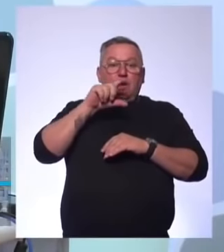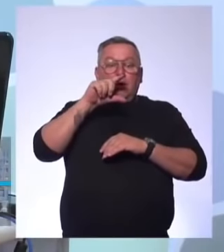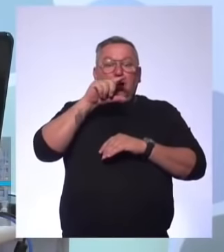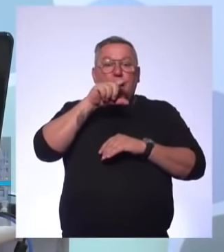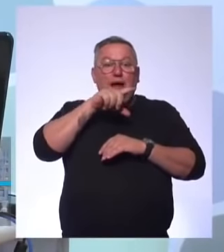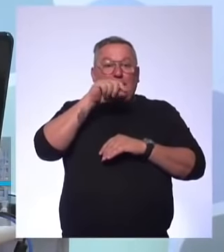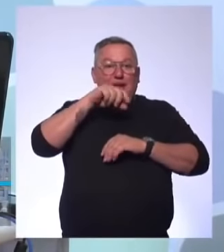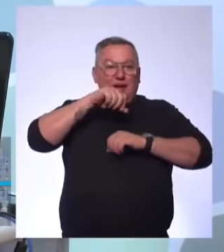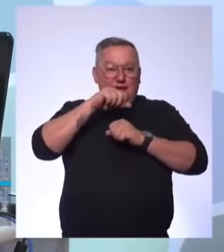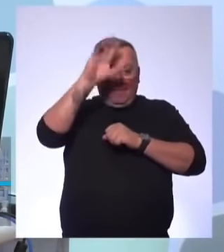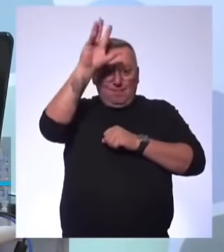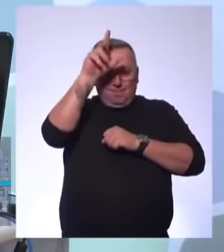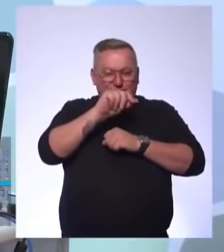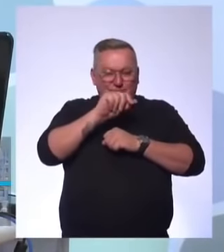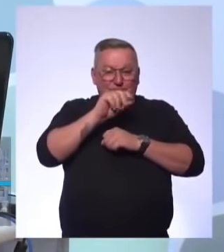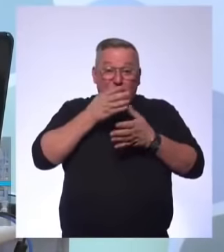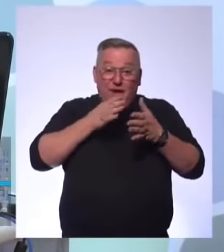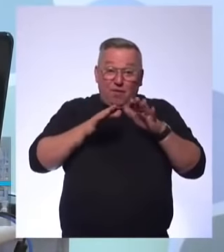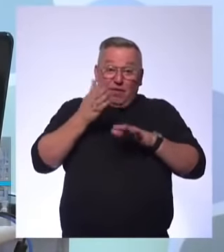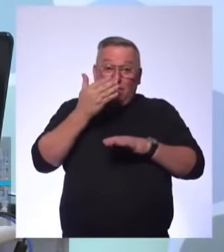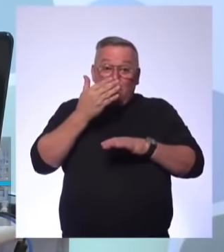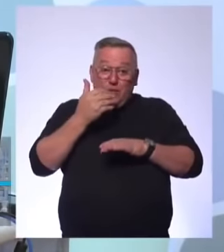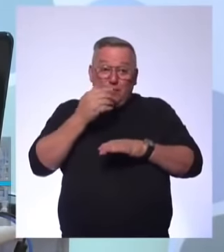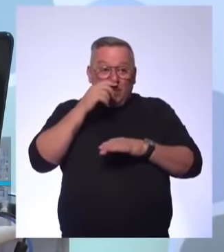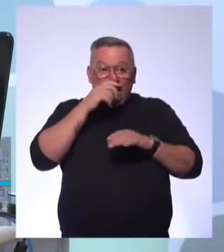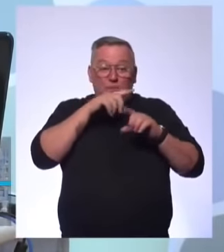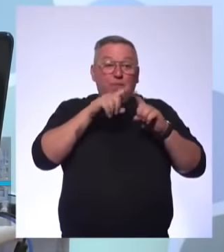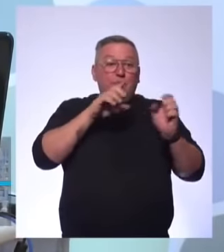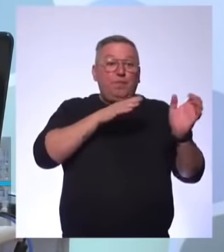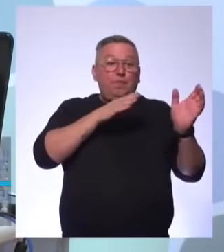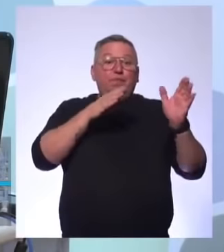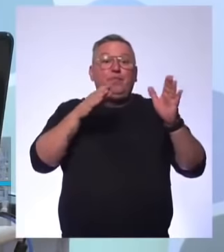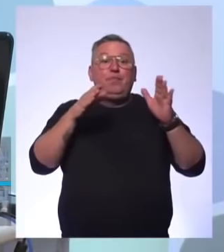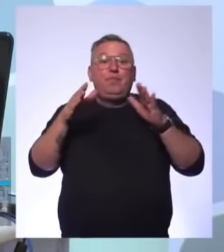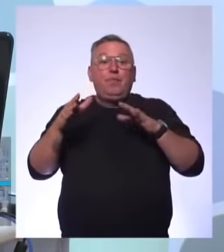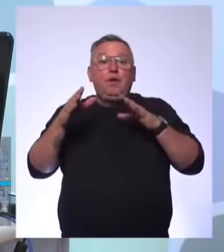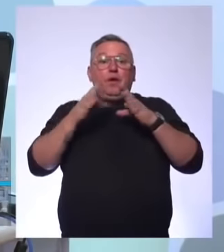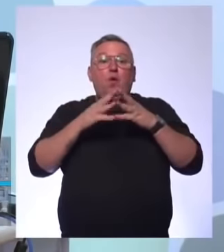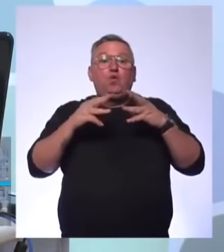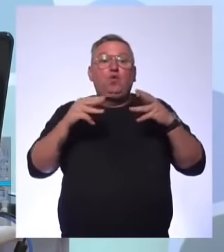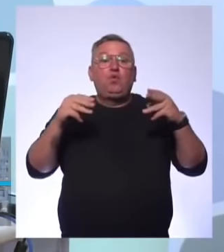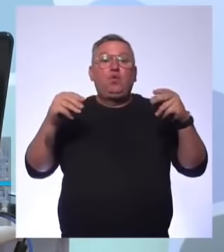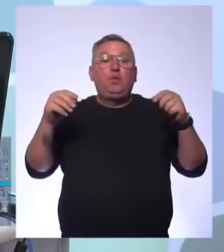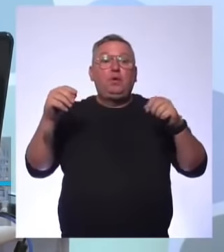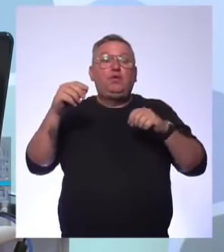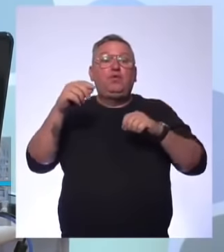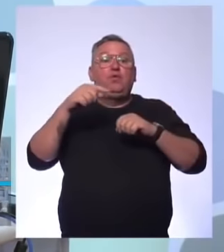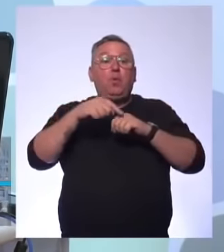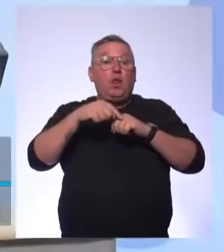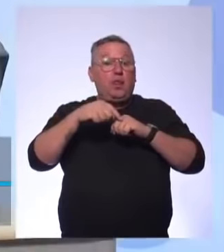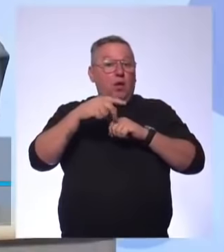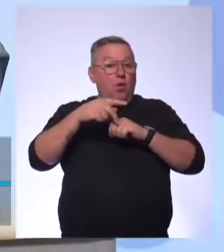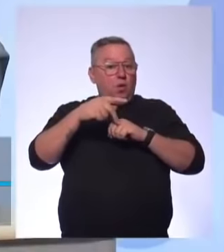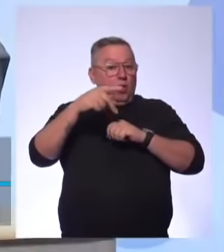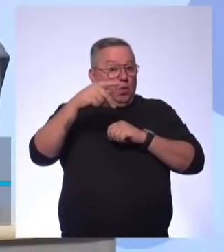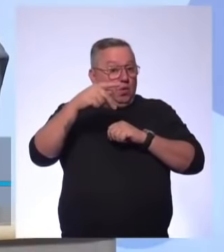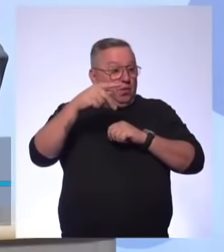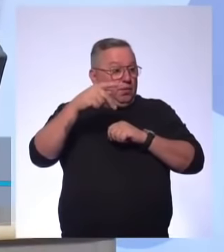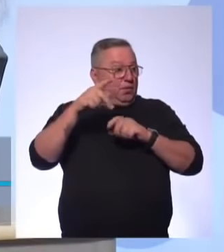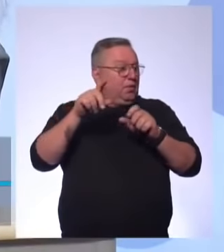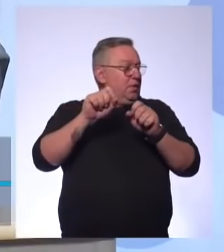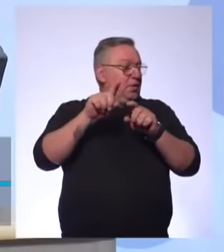provavelmente comeu o anel. Mas, na verdade, o enredo da história, gente, trata-se do sumiço do anel. A Então... Amanda ainda falou